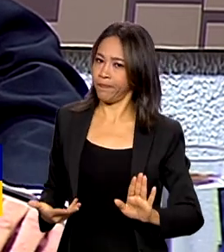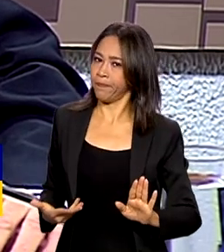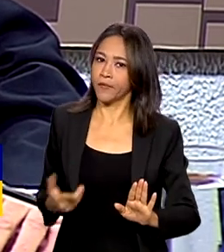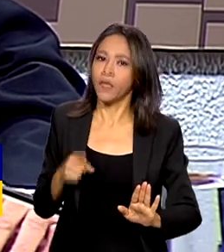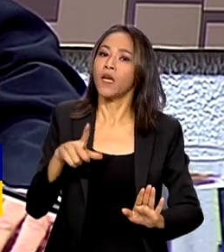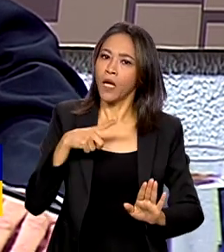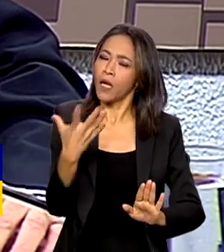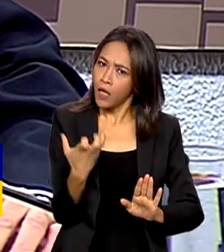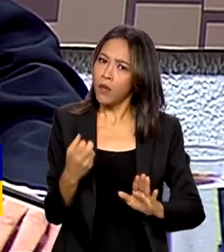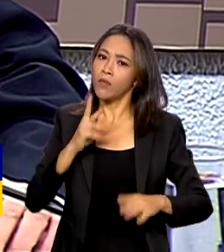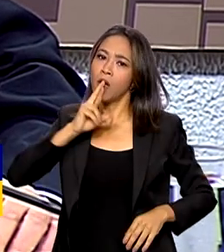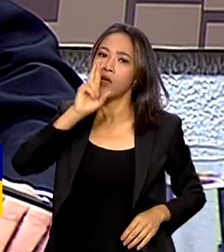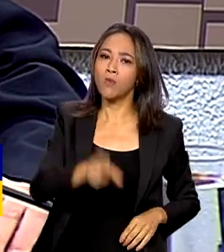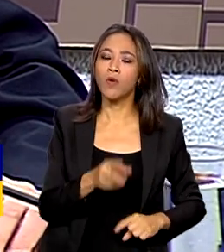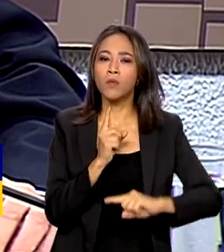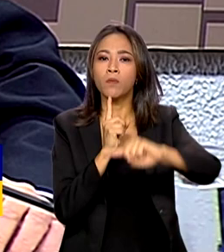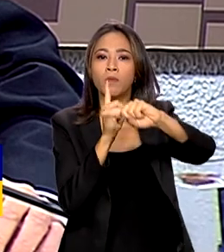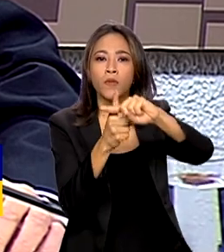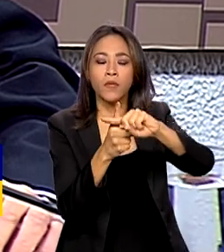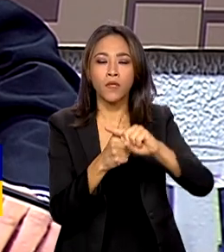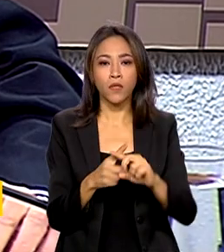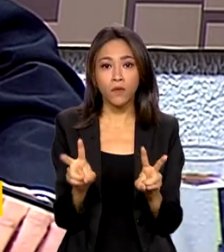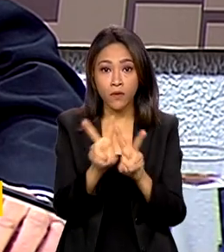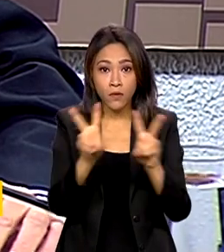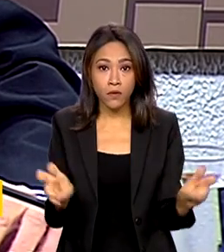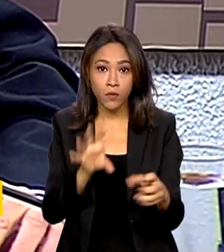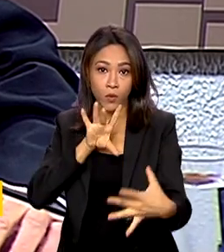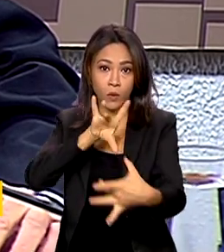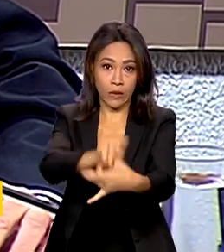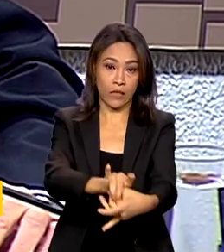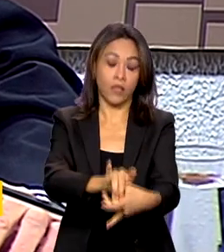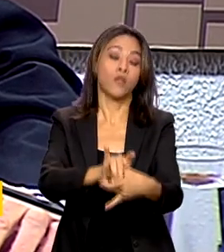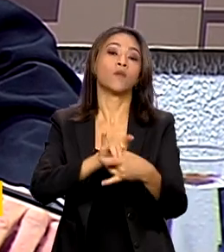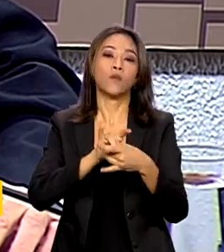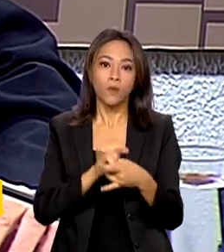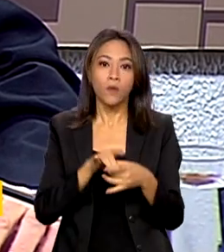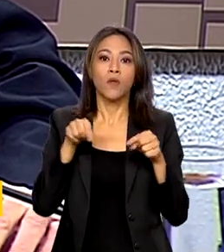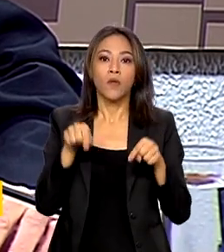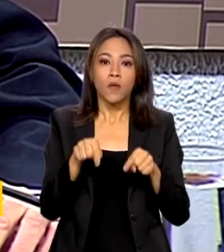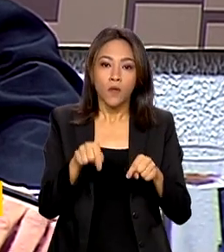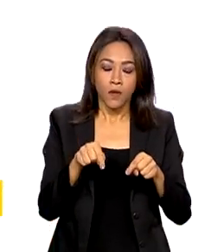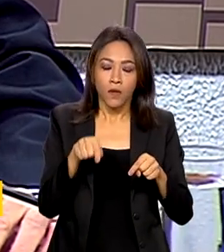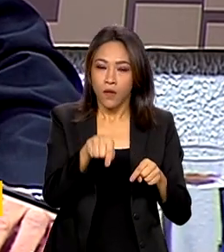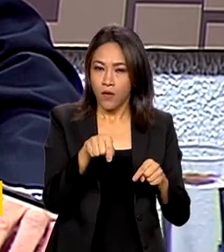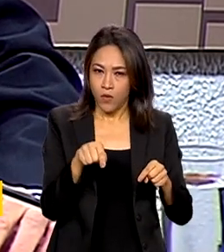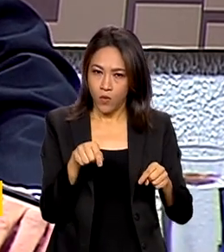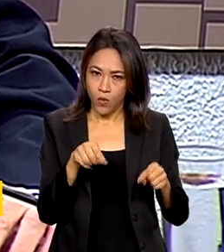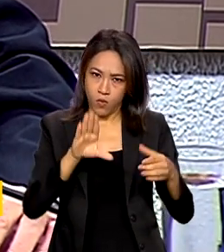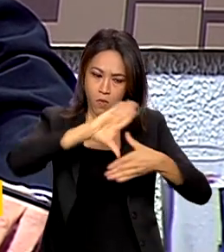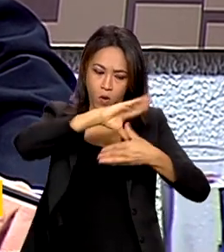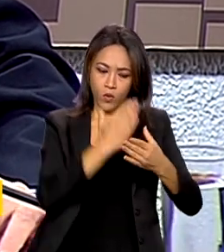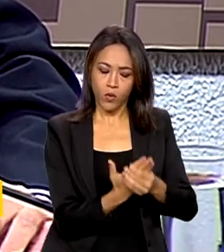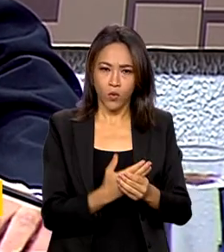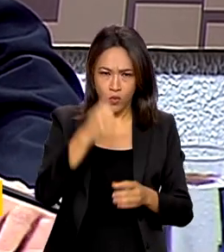resultados positivos nessa frente inclusive no contexto da presidência para sempre brasileira no mercos no segundo semestre deste